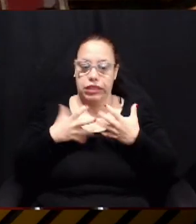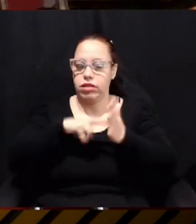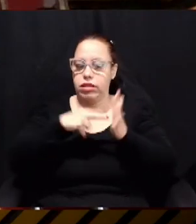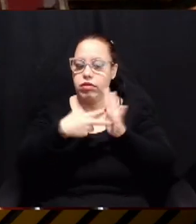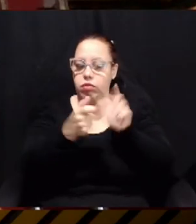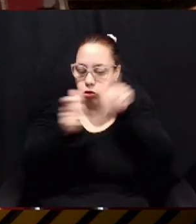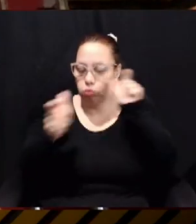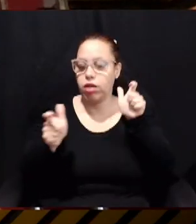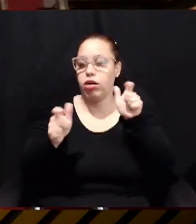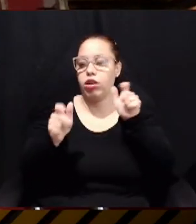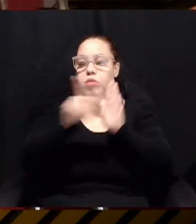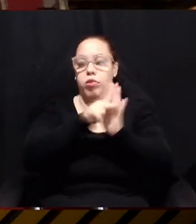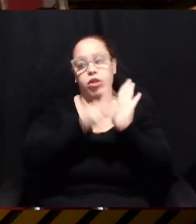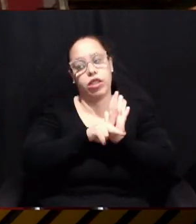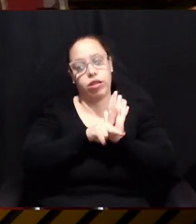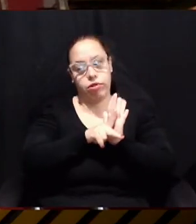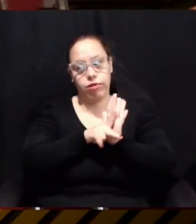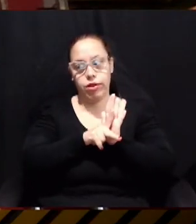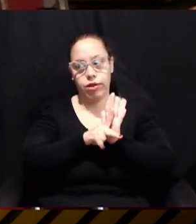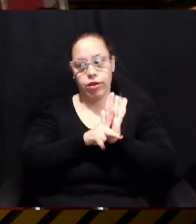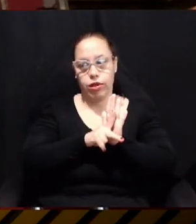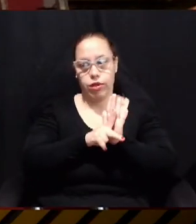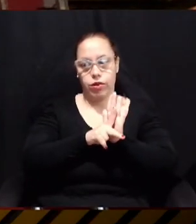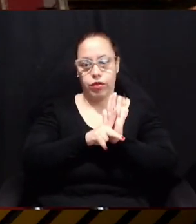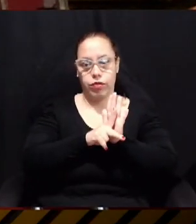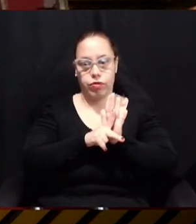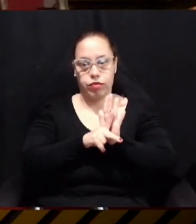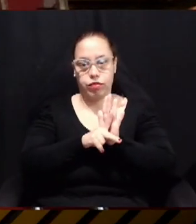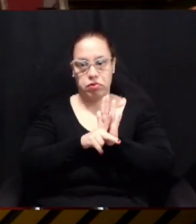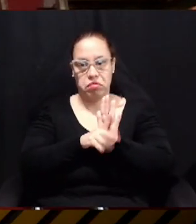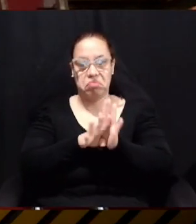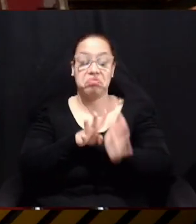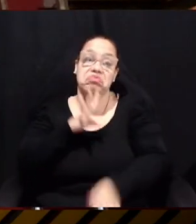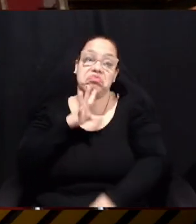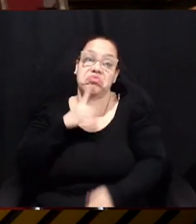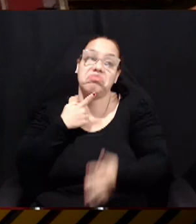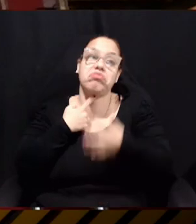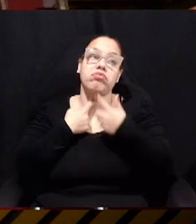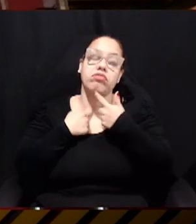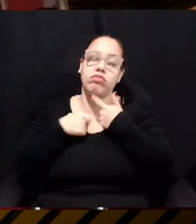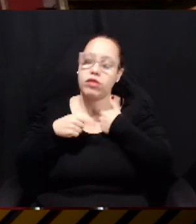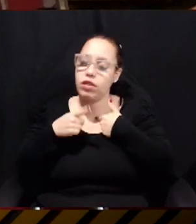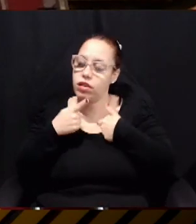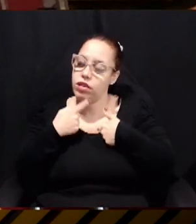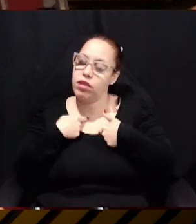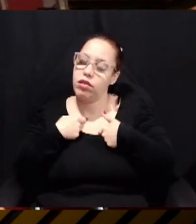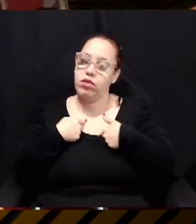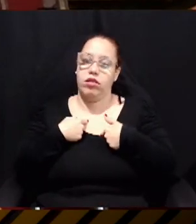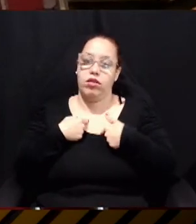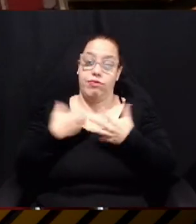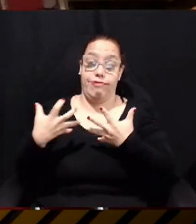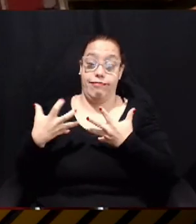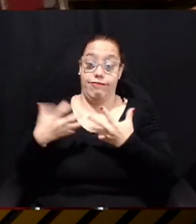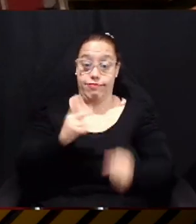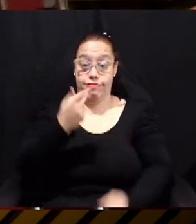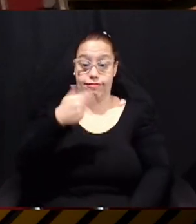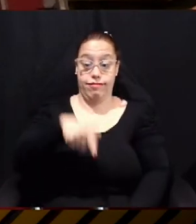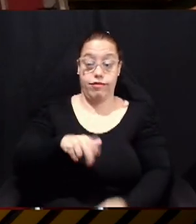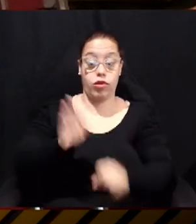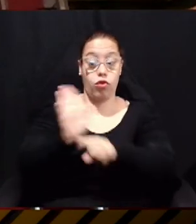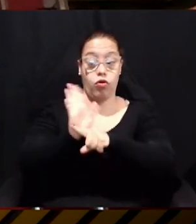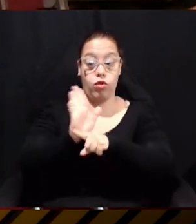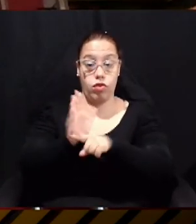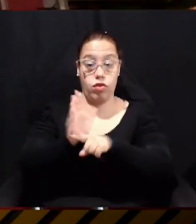projeto. Então, foi sempre um desejo de que o quadrinho puxasse o filme. O primeiro filme,